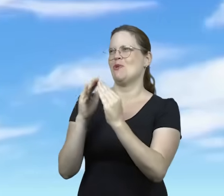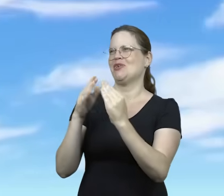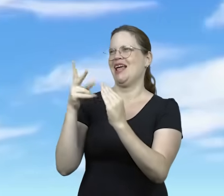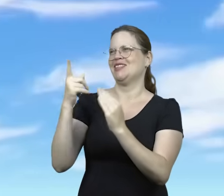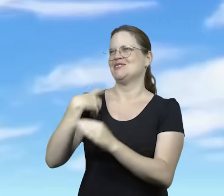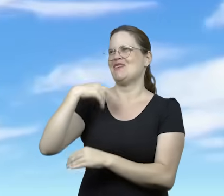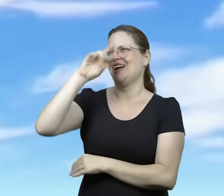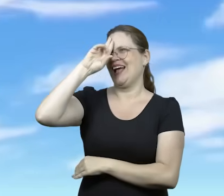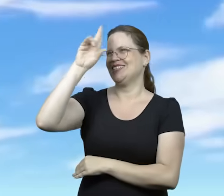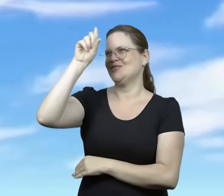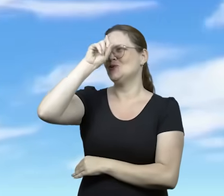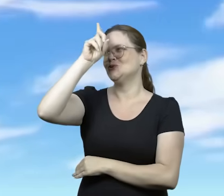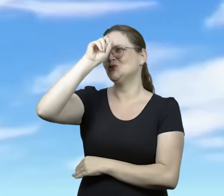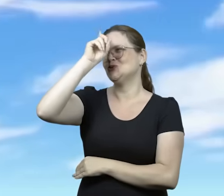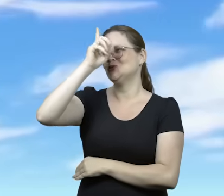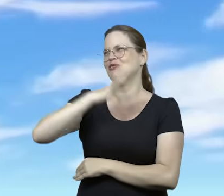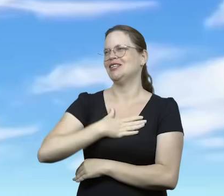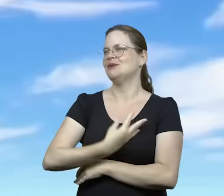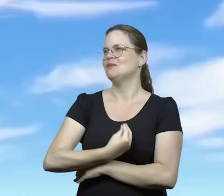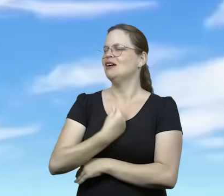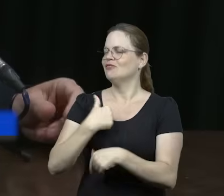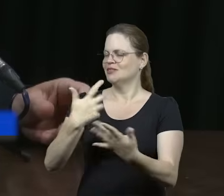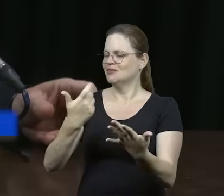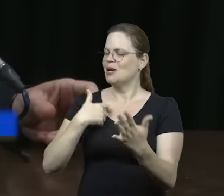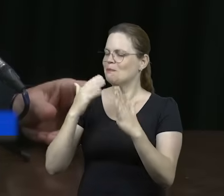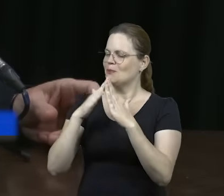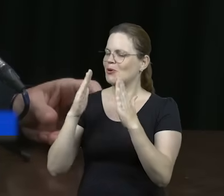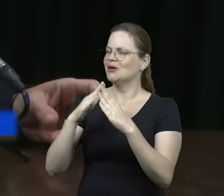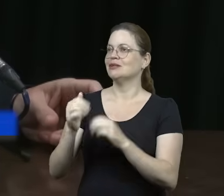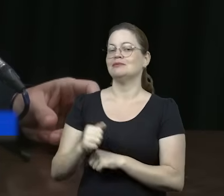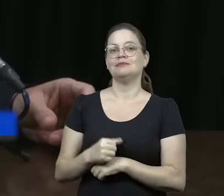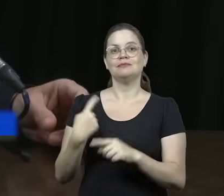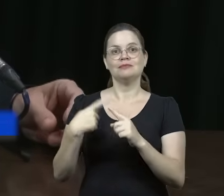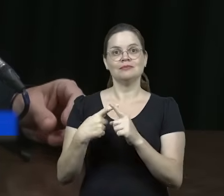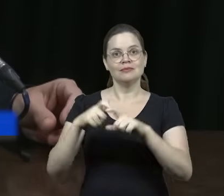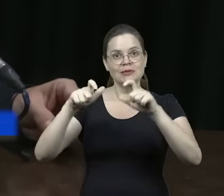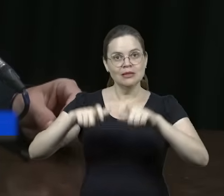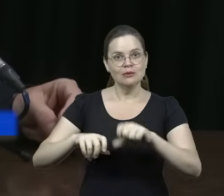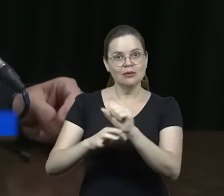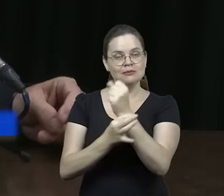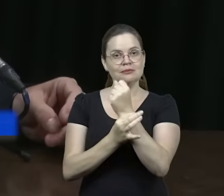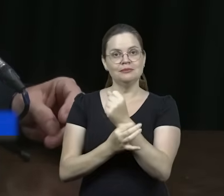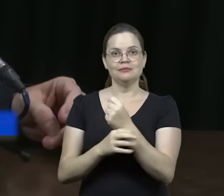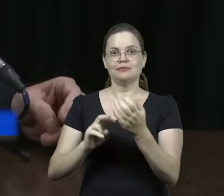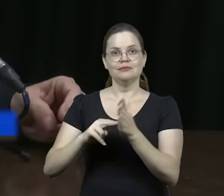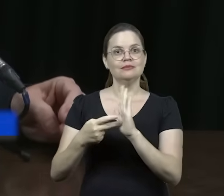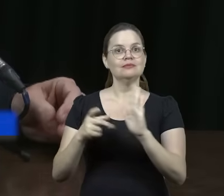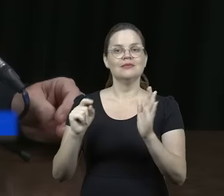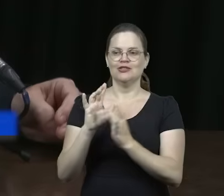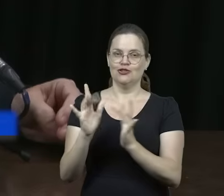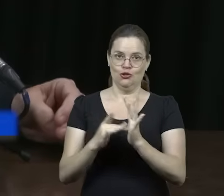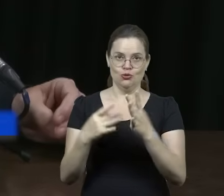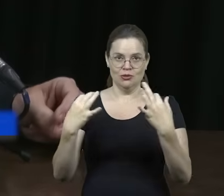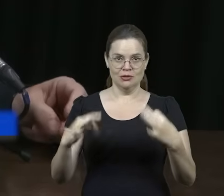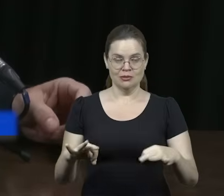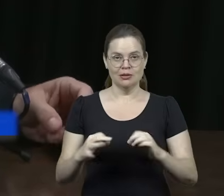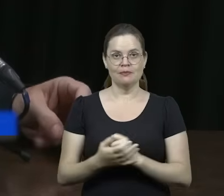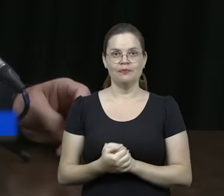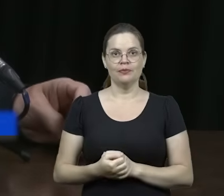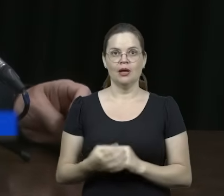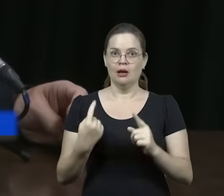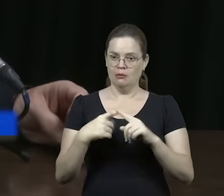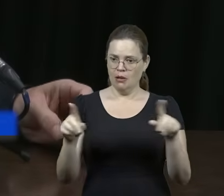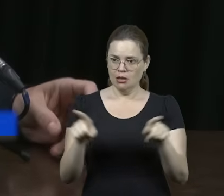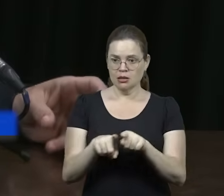do Senhor todos os dias da minha vida. Porque esse abrigo seguro, nós falamos que é Jesus. Mas é a casa